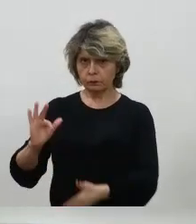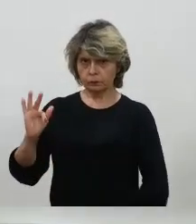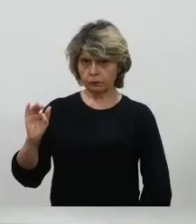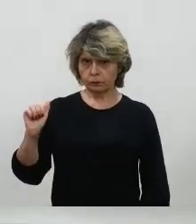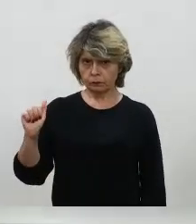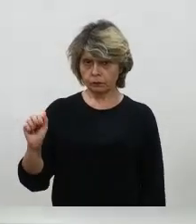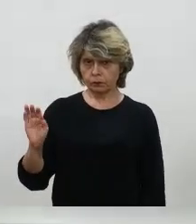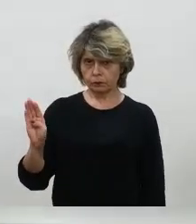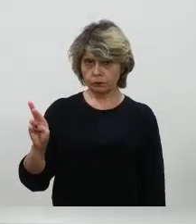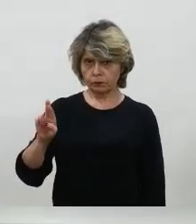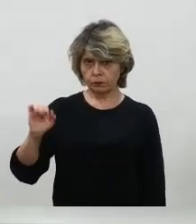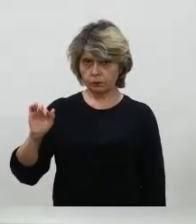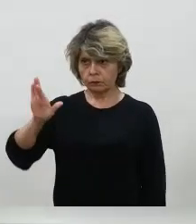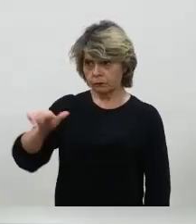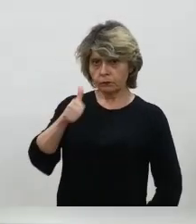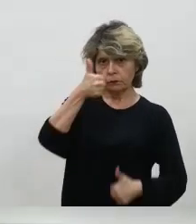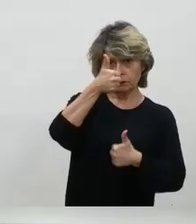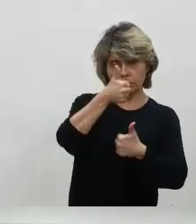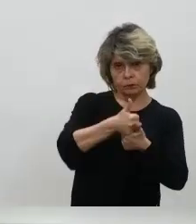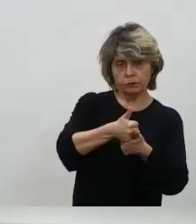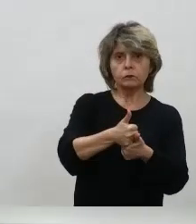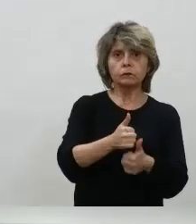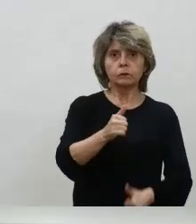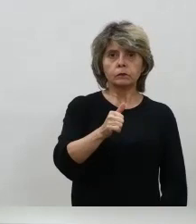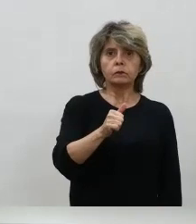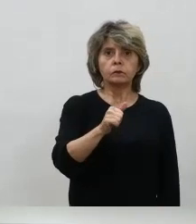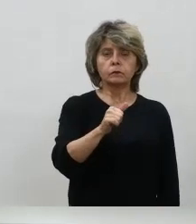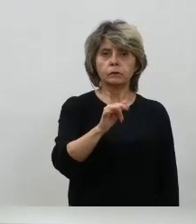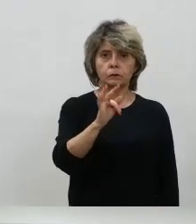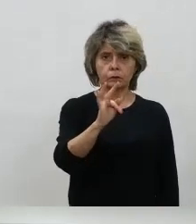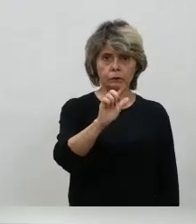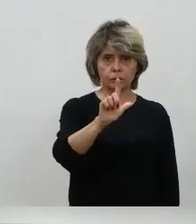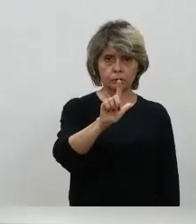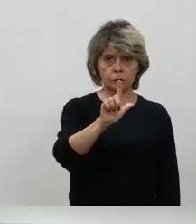Motta que sendo substituído pelo Conselheiro Flávio Luna 16 processos